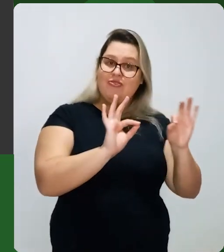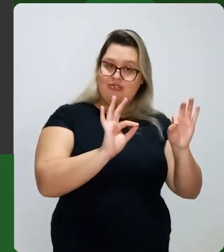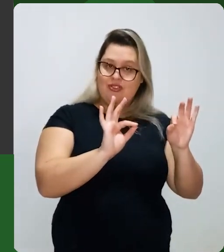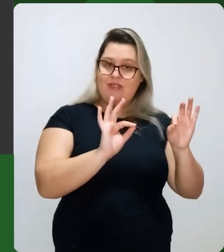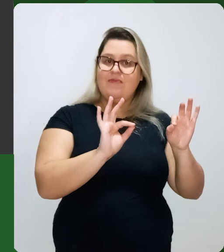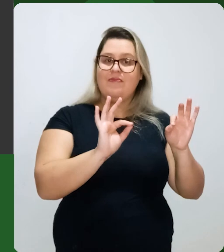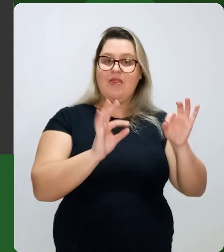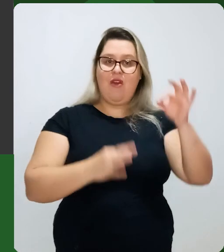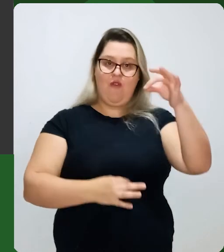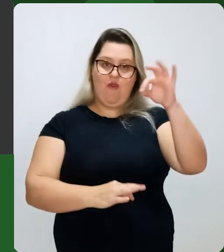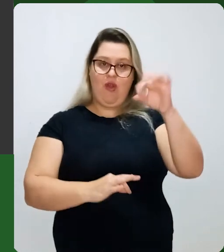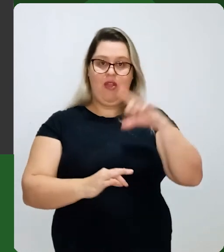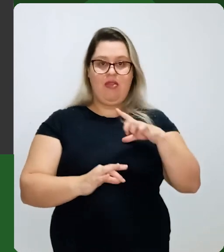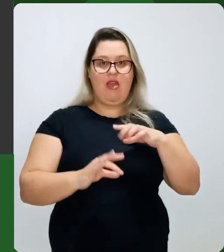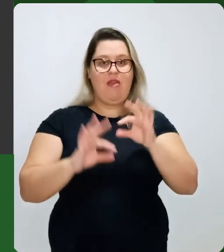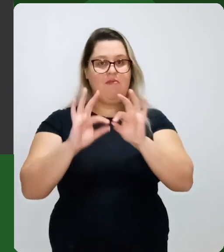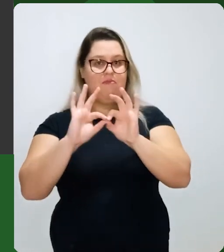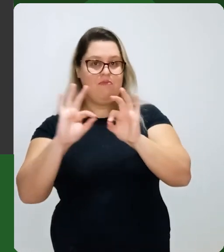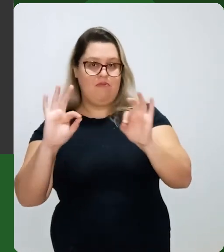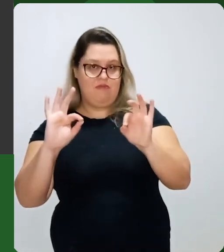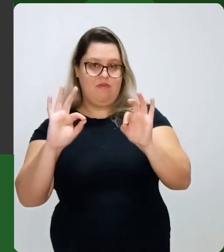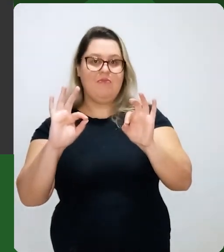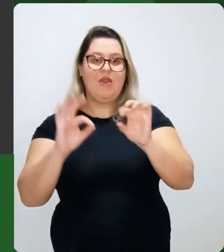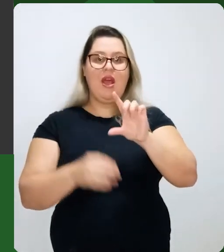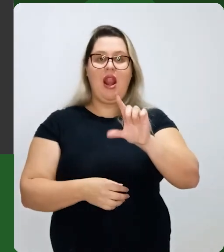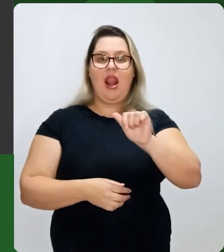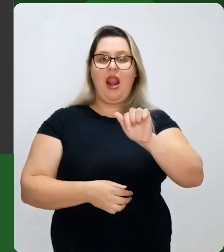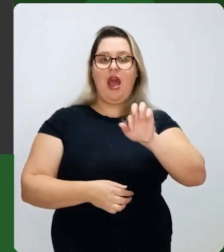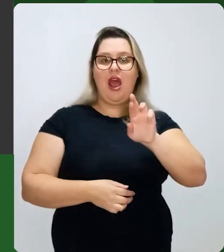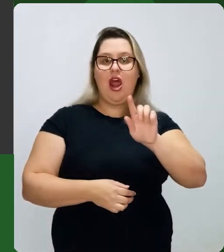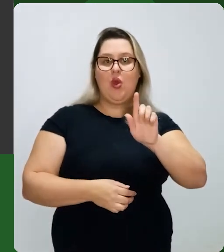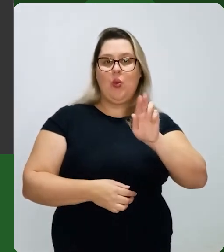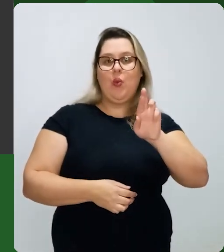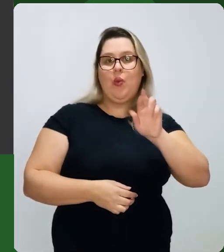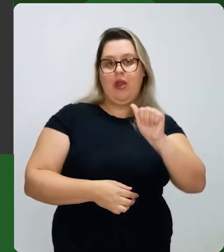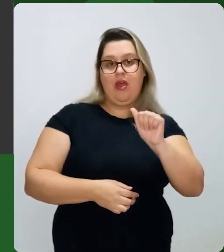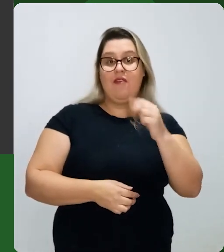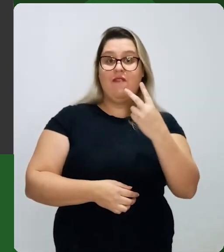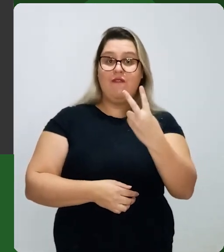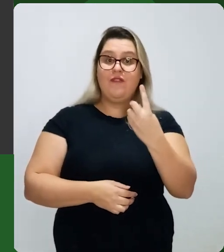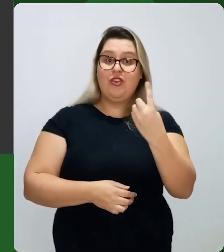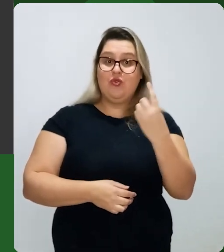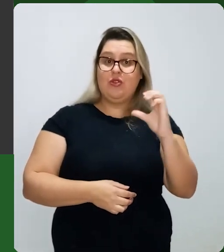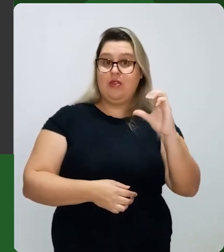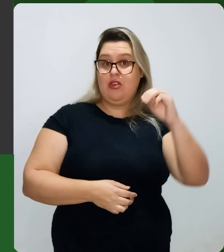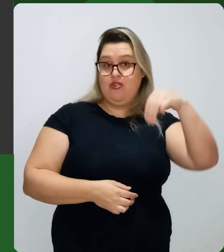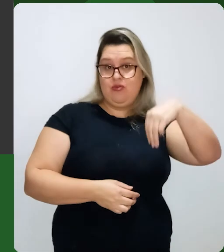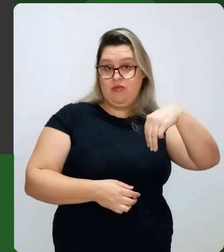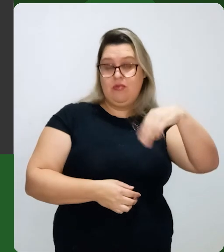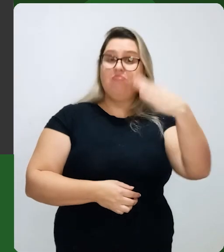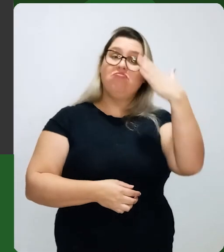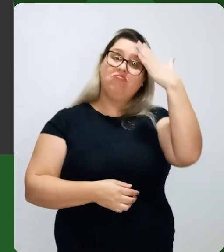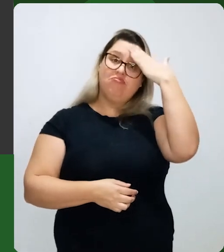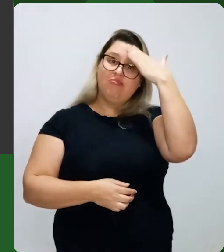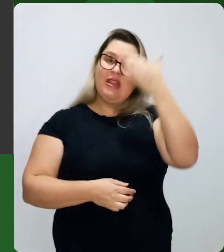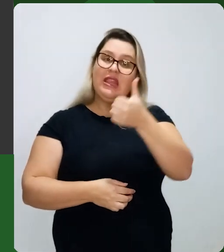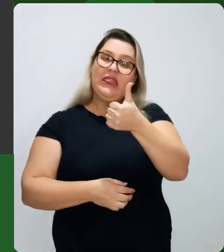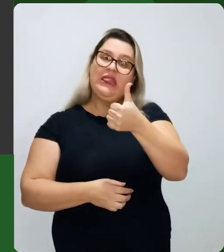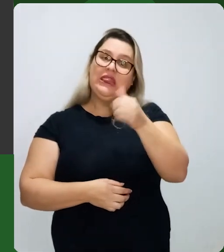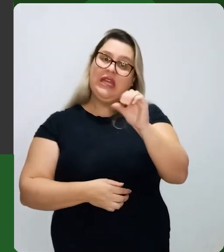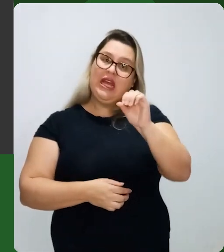Então, a melhor forma é medir a largura dessa folha. Então, nós temos como largura